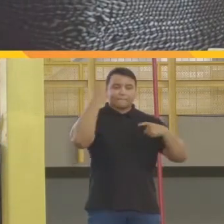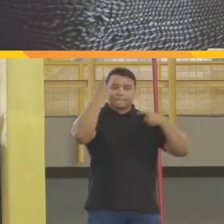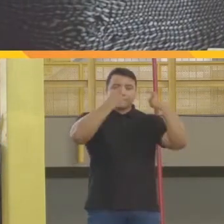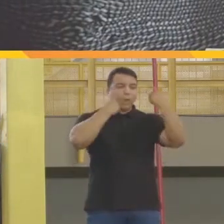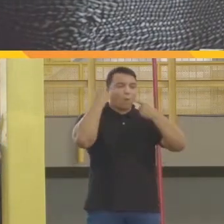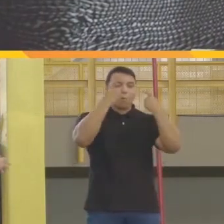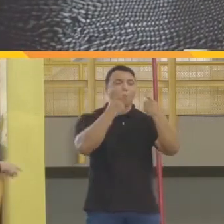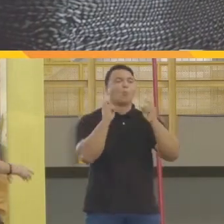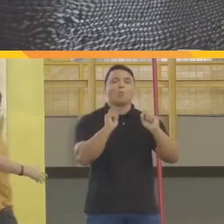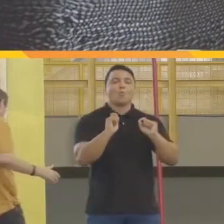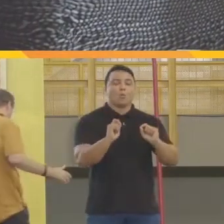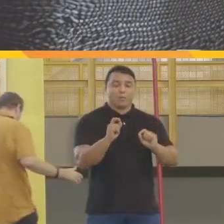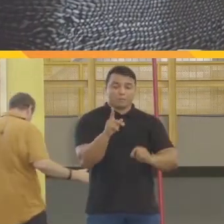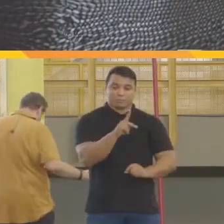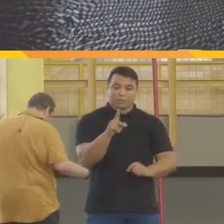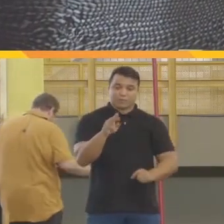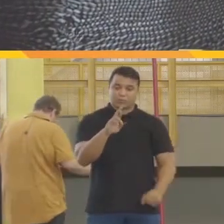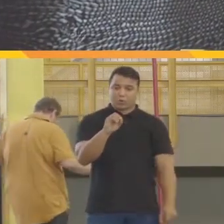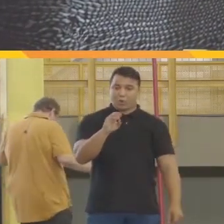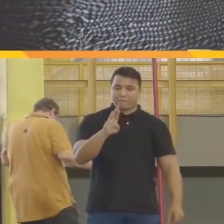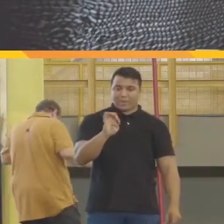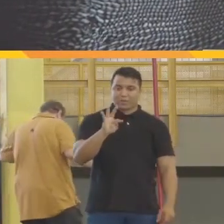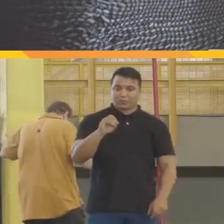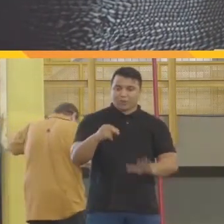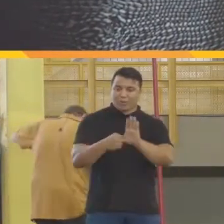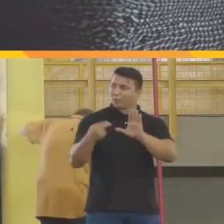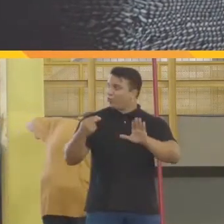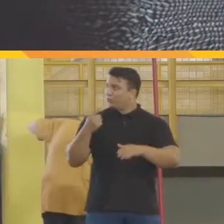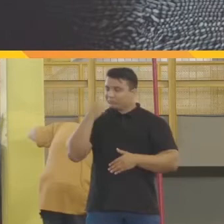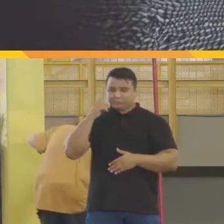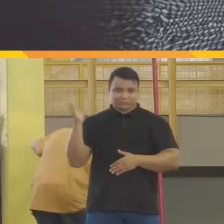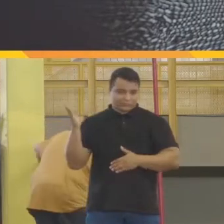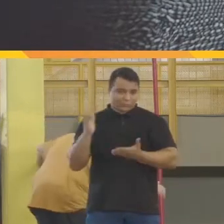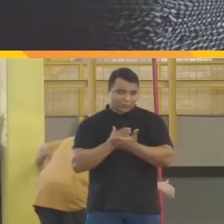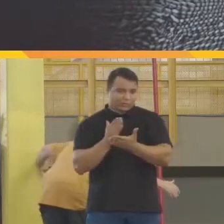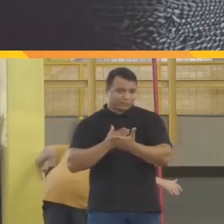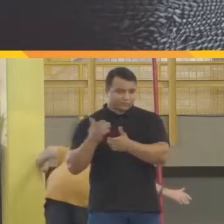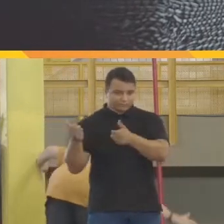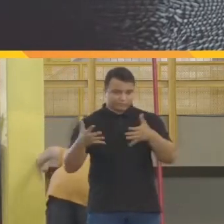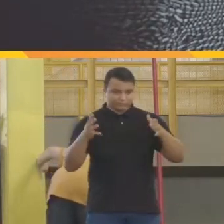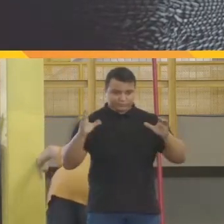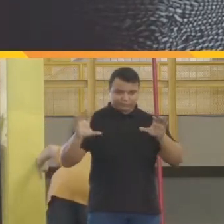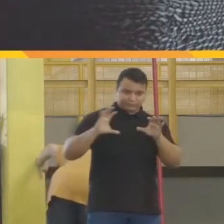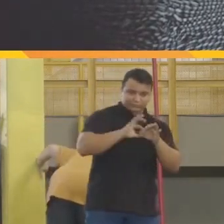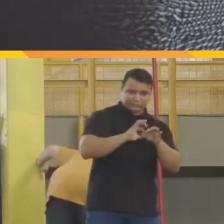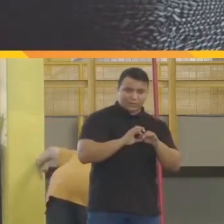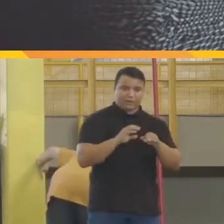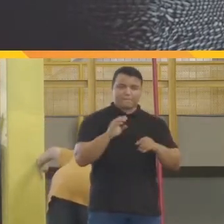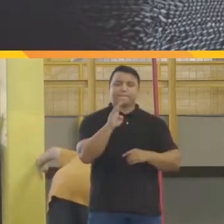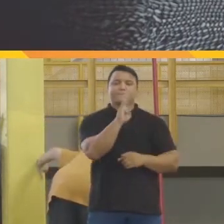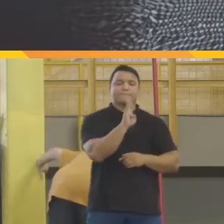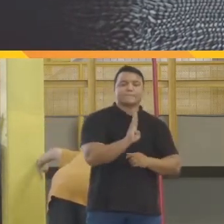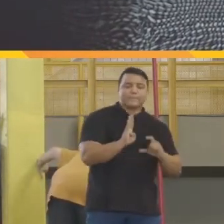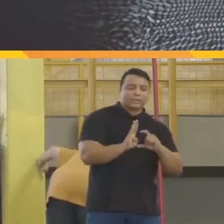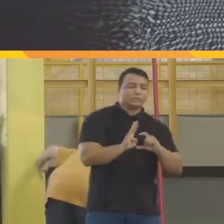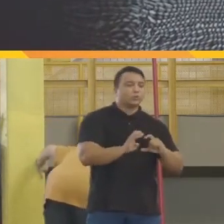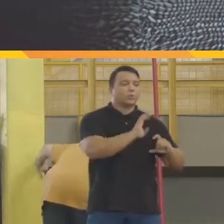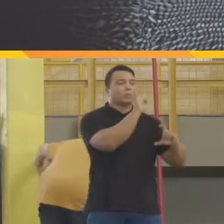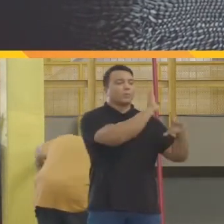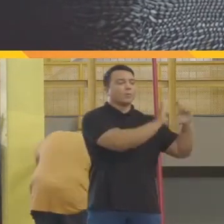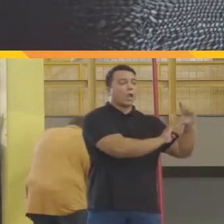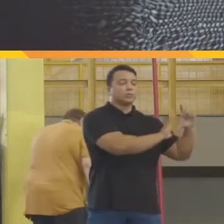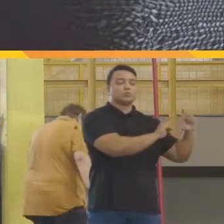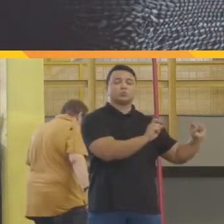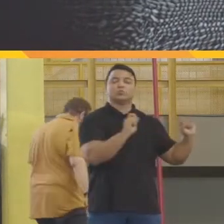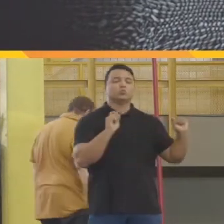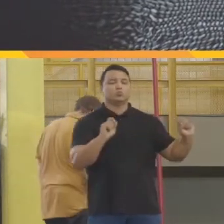preocupação que o professor Roberto da Mata ele esboça neste livro, O que faz Brasil, Brasil, está situado